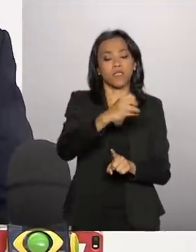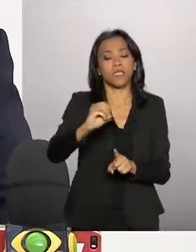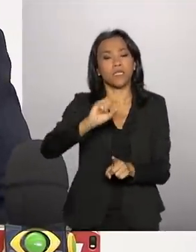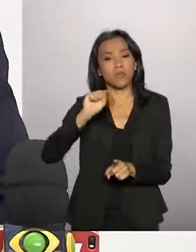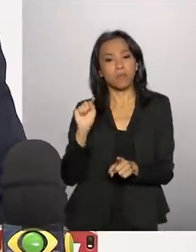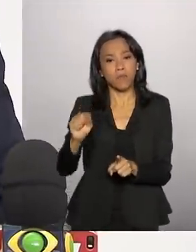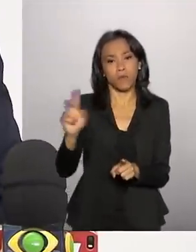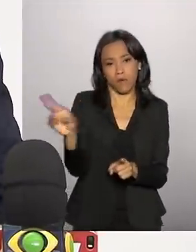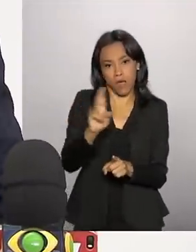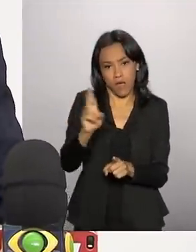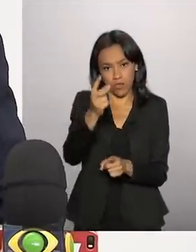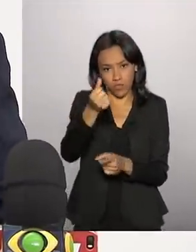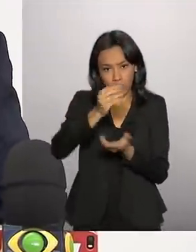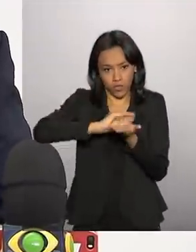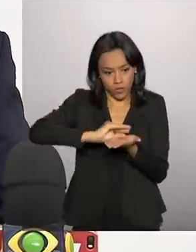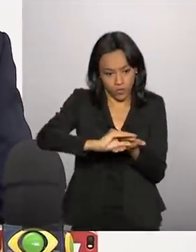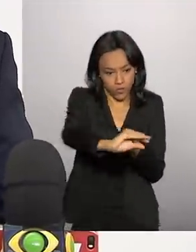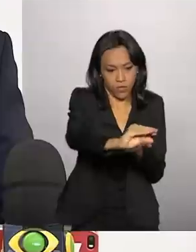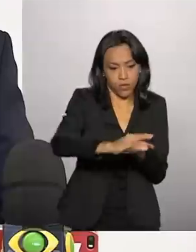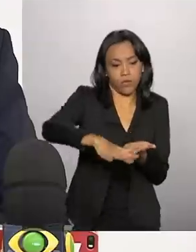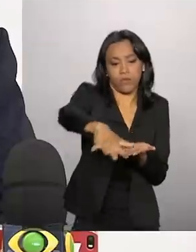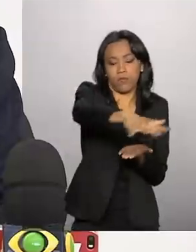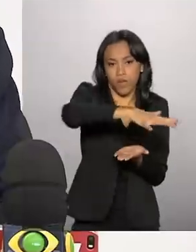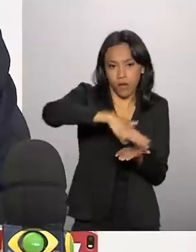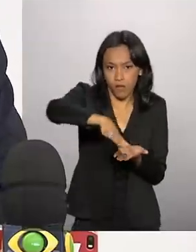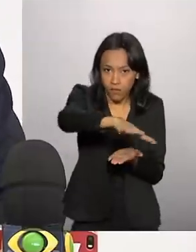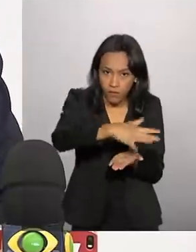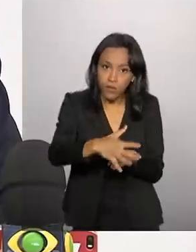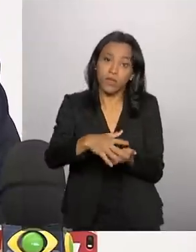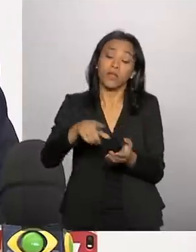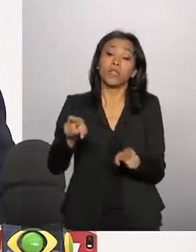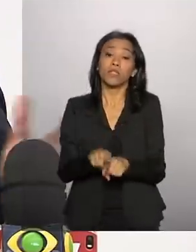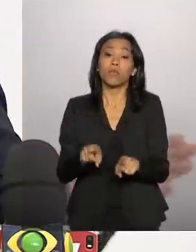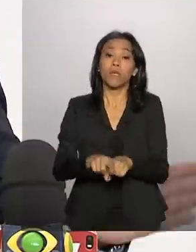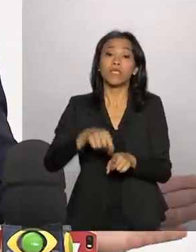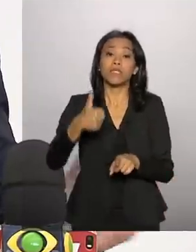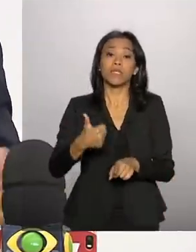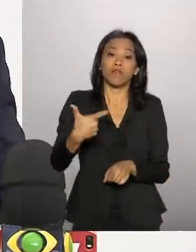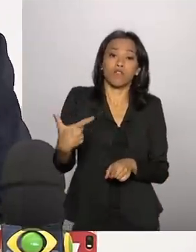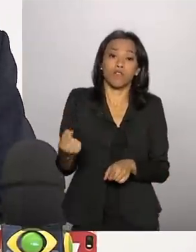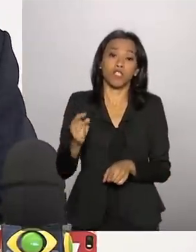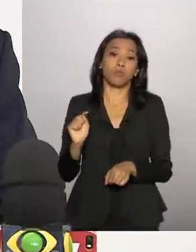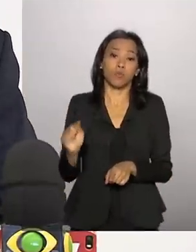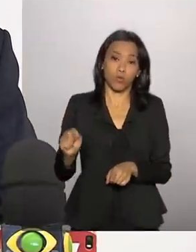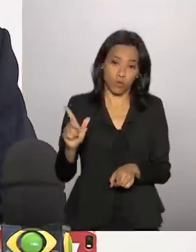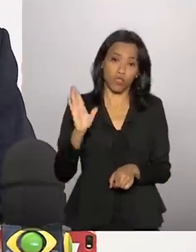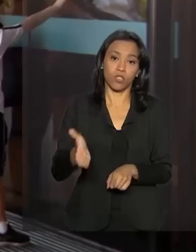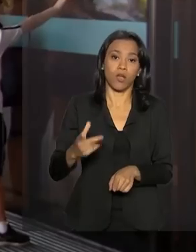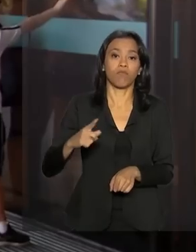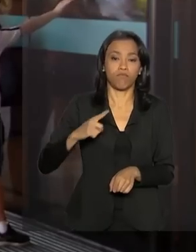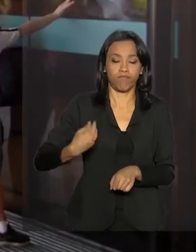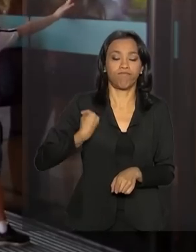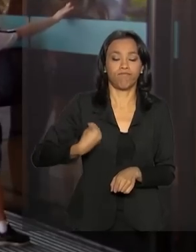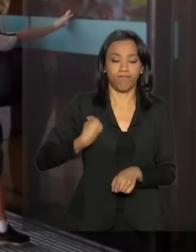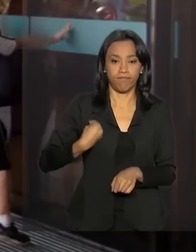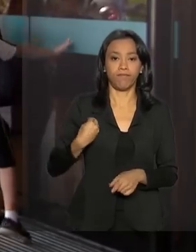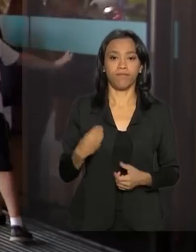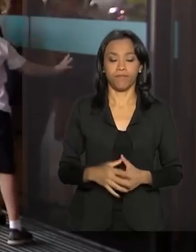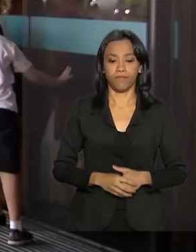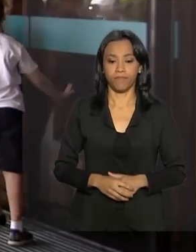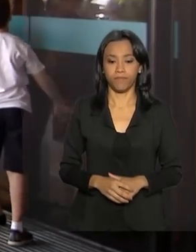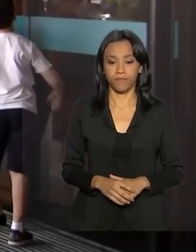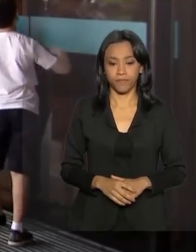do programa de aquisição alimentar no município, além de 120 mil já disponíveis.